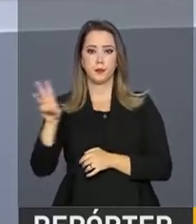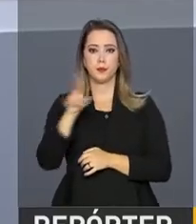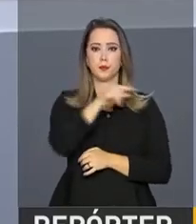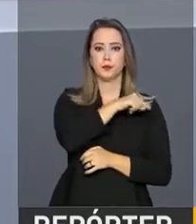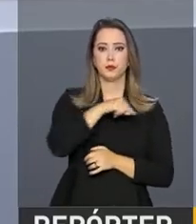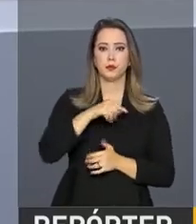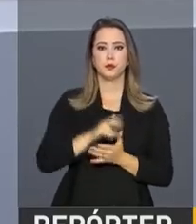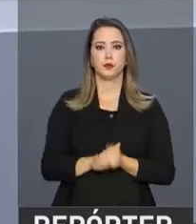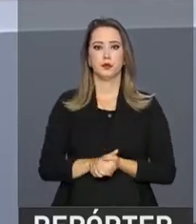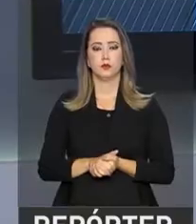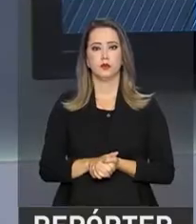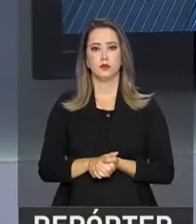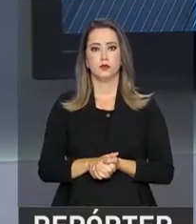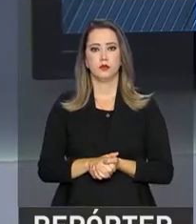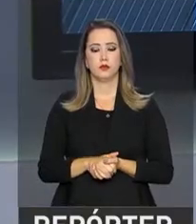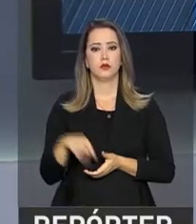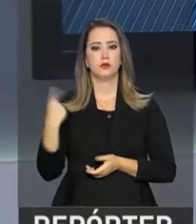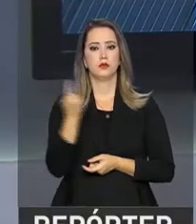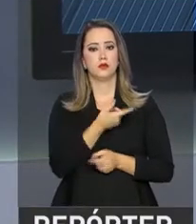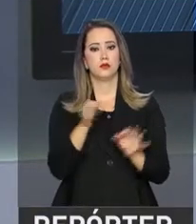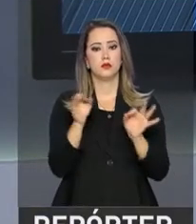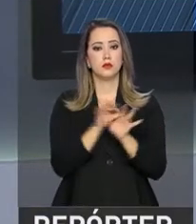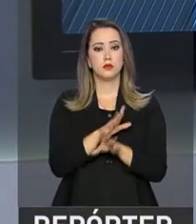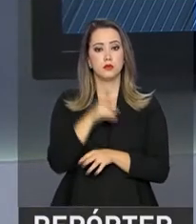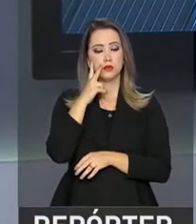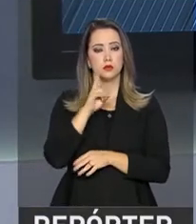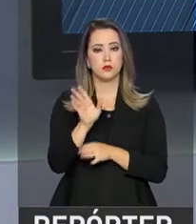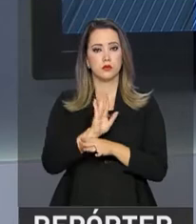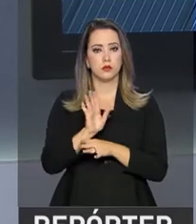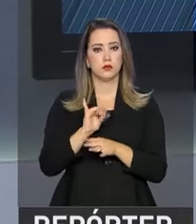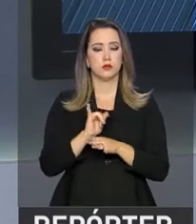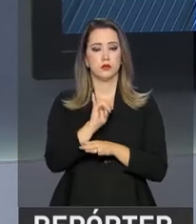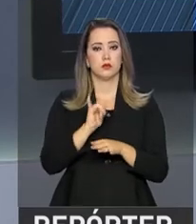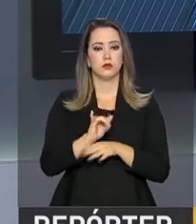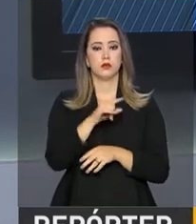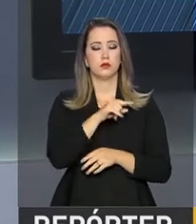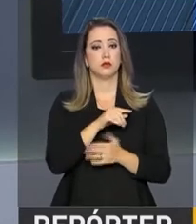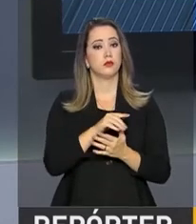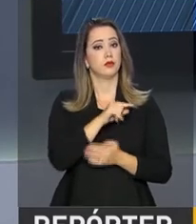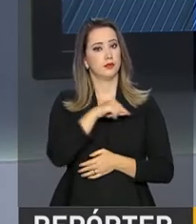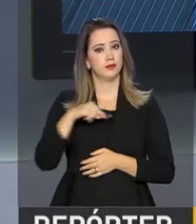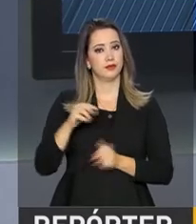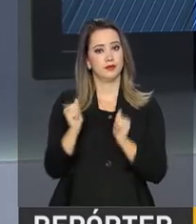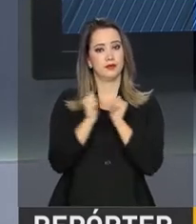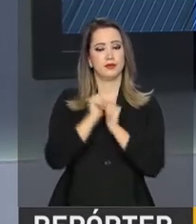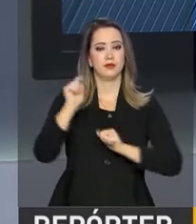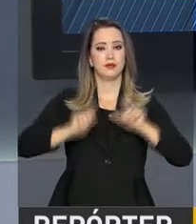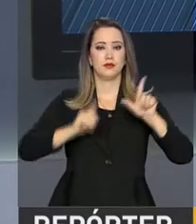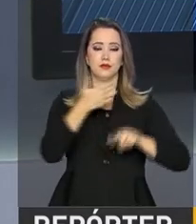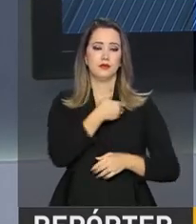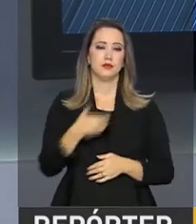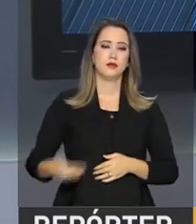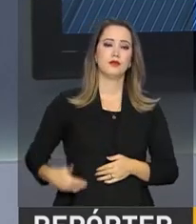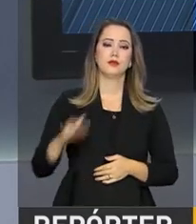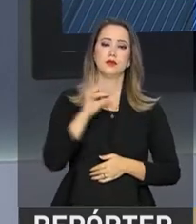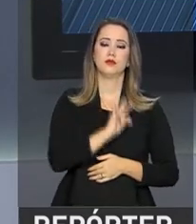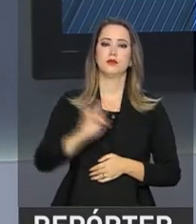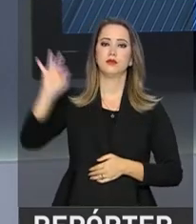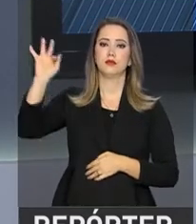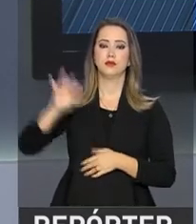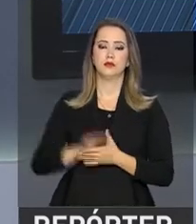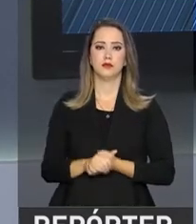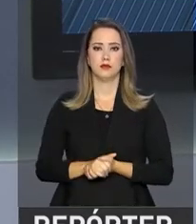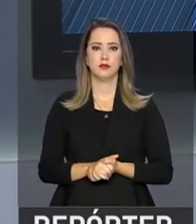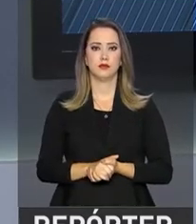energia elétrica nós ficamos por aqui você pode rever as reportagens no youtube continue com a gente na nbr a tv do governo